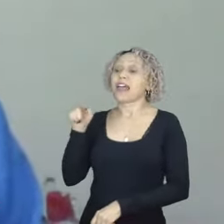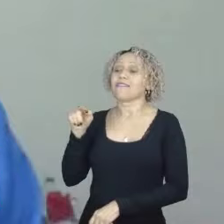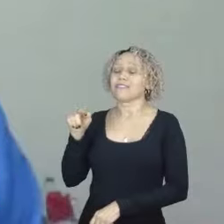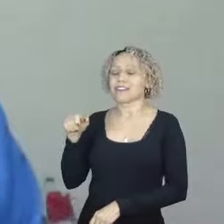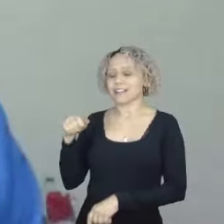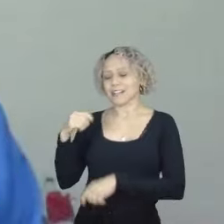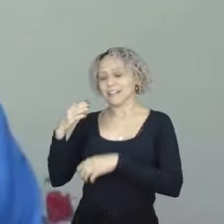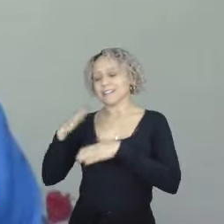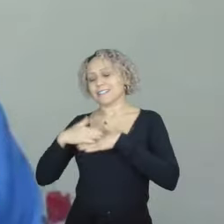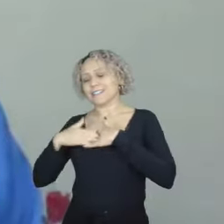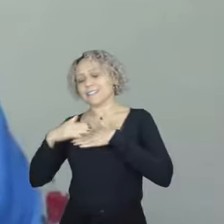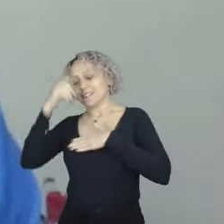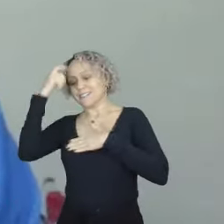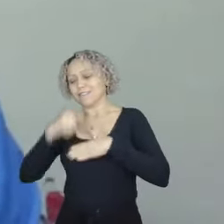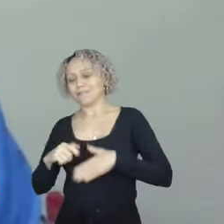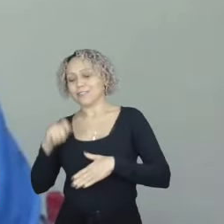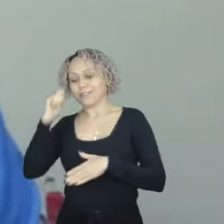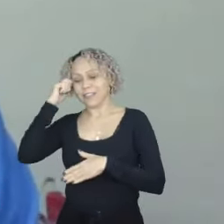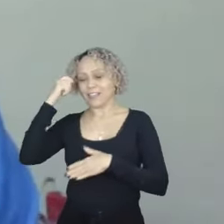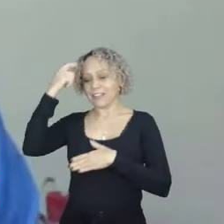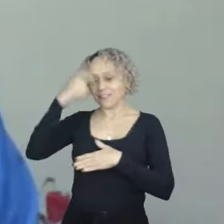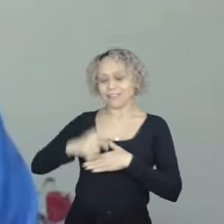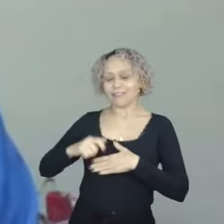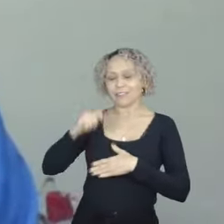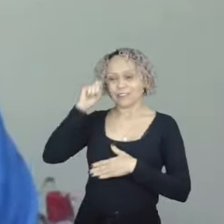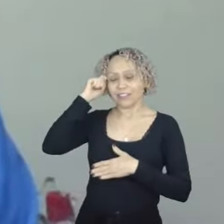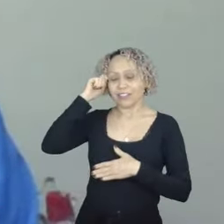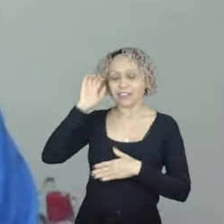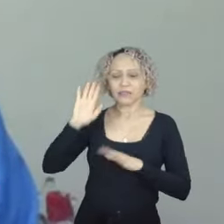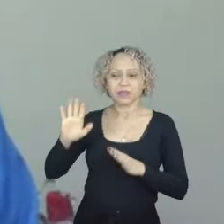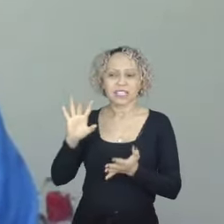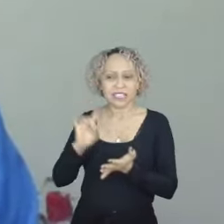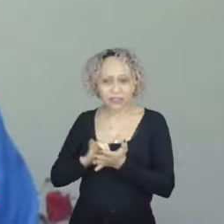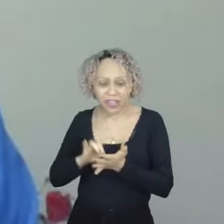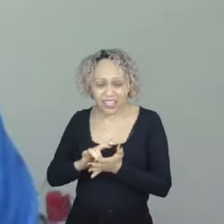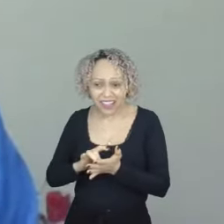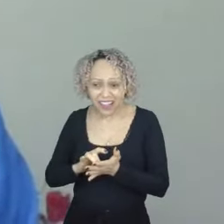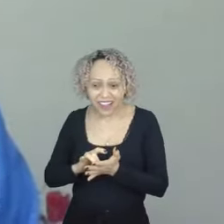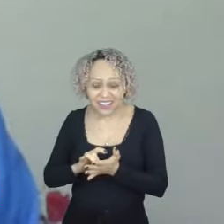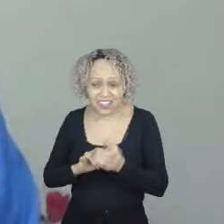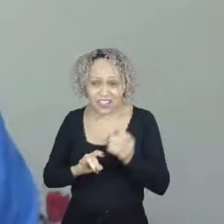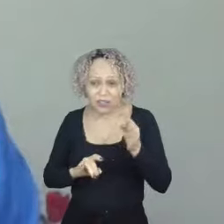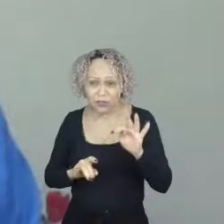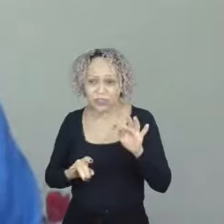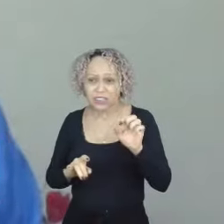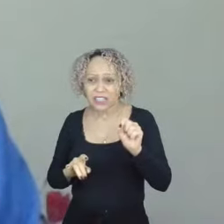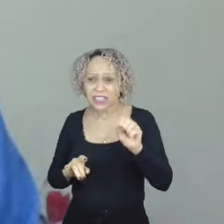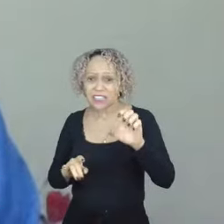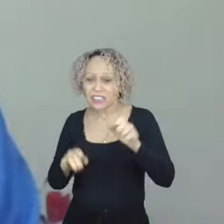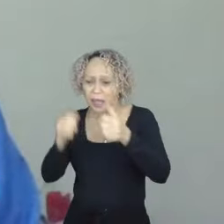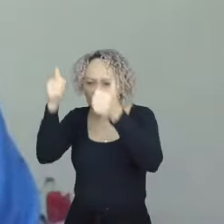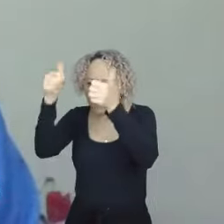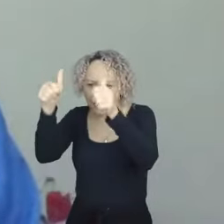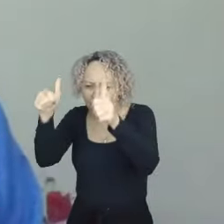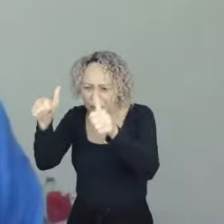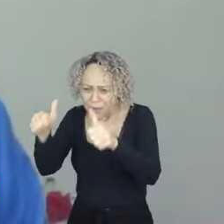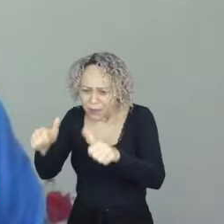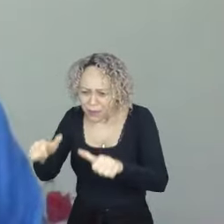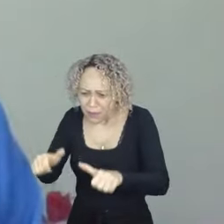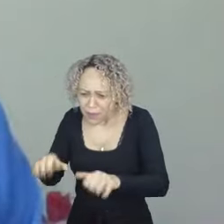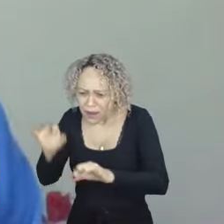procedimento interno apenas, né, pela Secretaria Nacional de Combate ao Racismo e pela Secretaria Nacional de Finanças. Nós queremos criar essa comissão